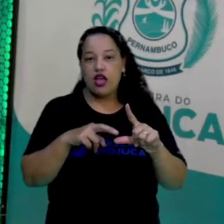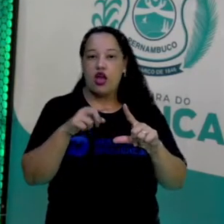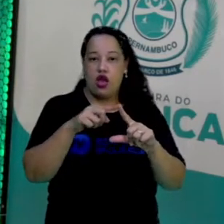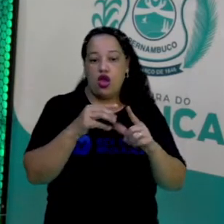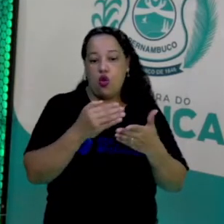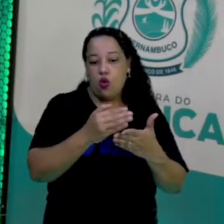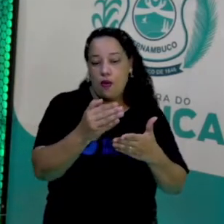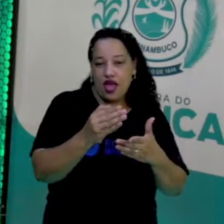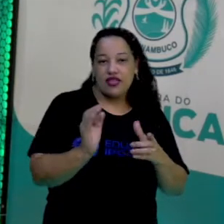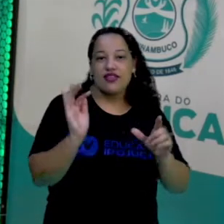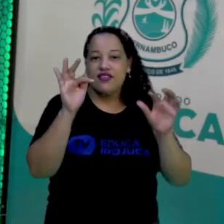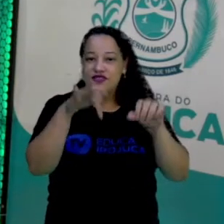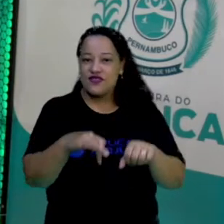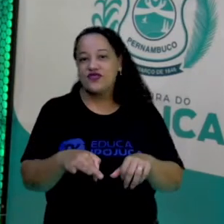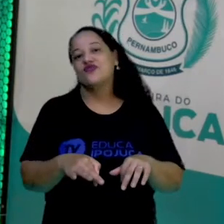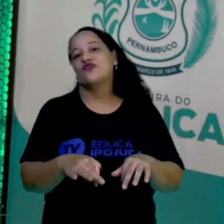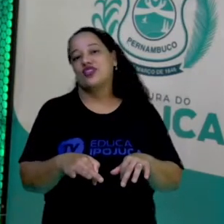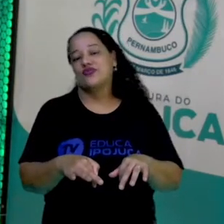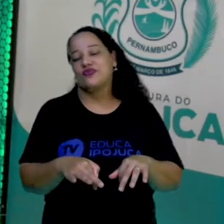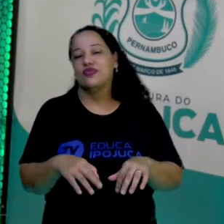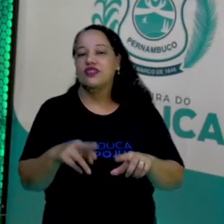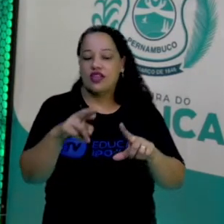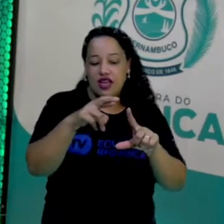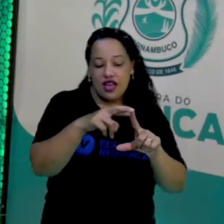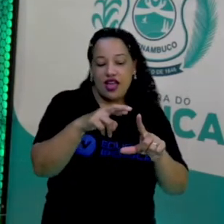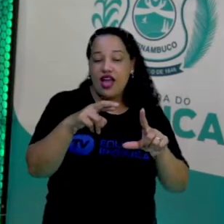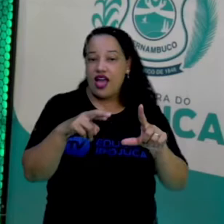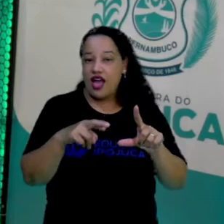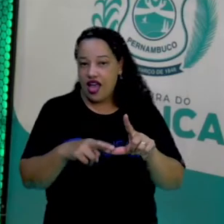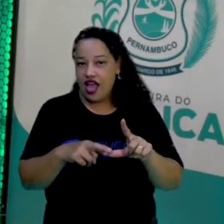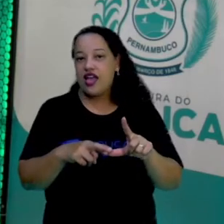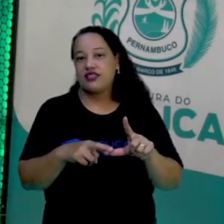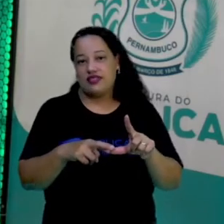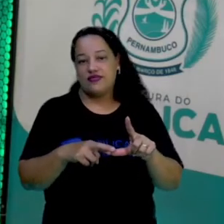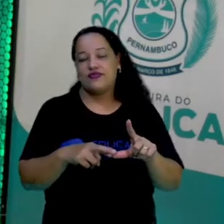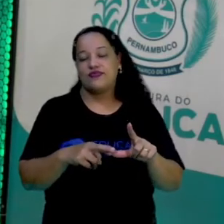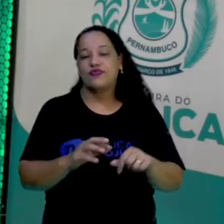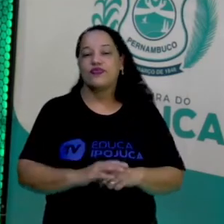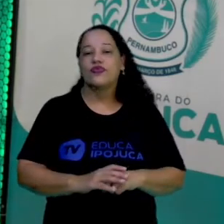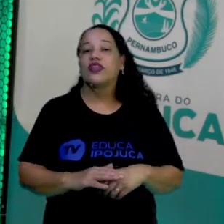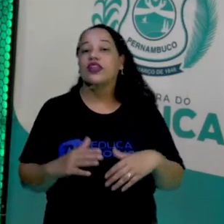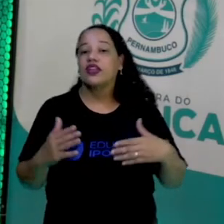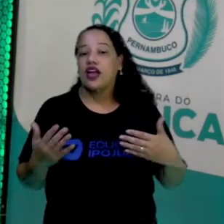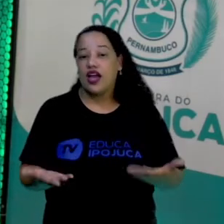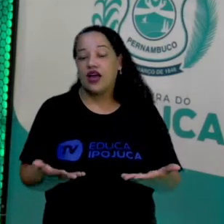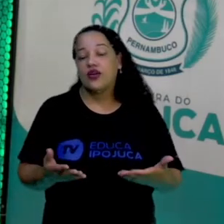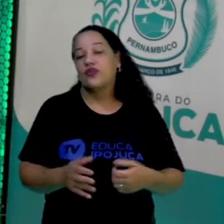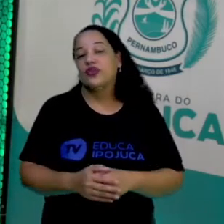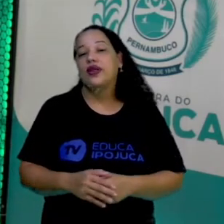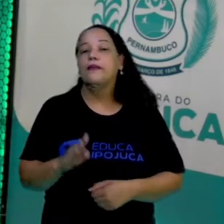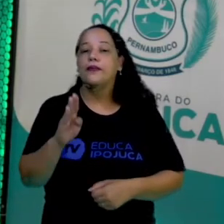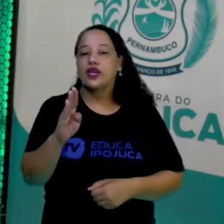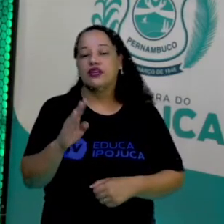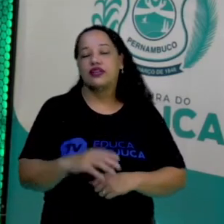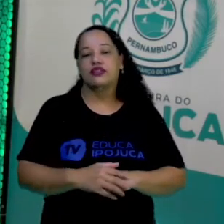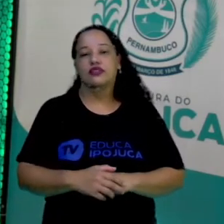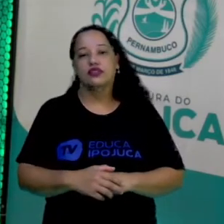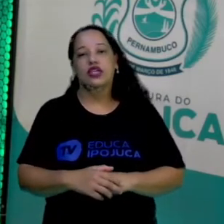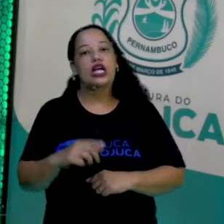e tem o fim. Então, segmentos de retas fechados, ok? Já a figura B